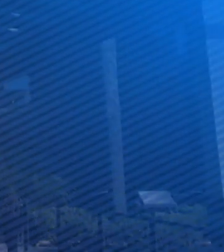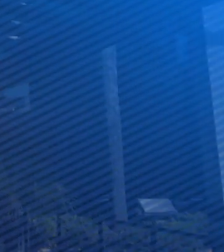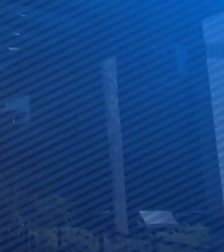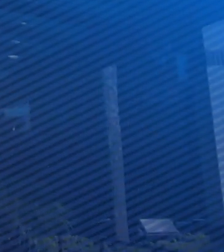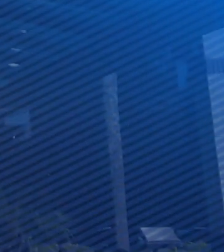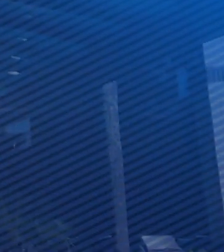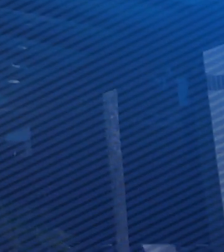imediato